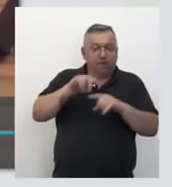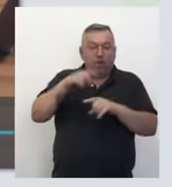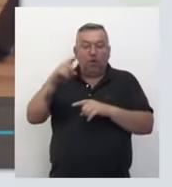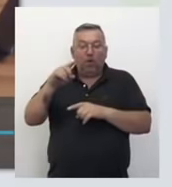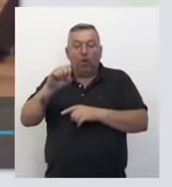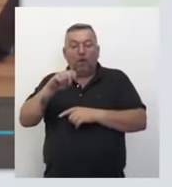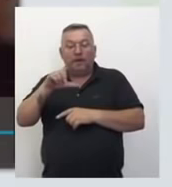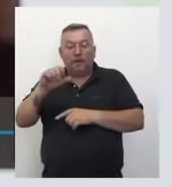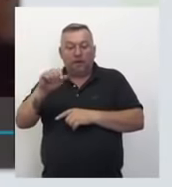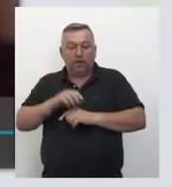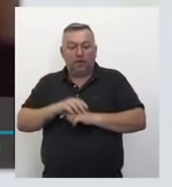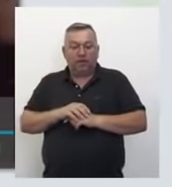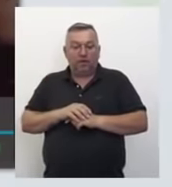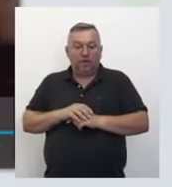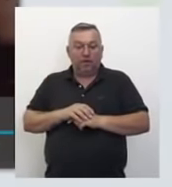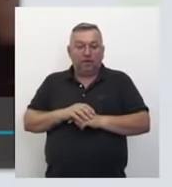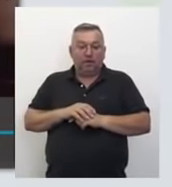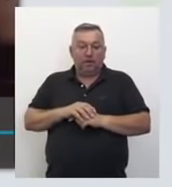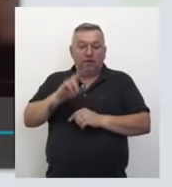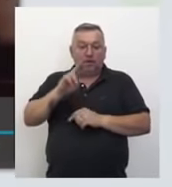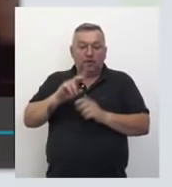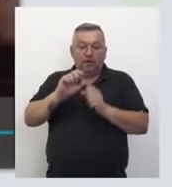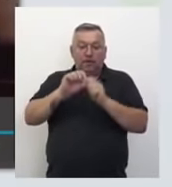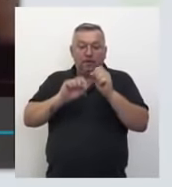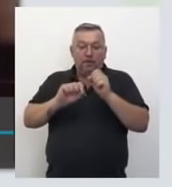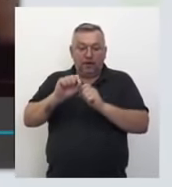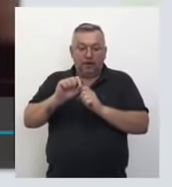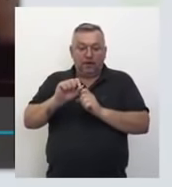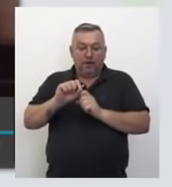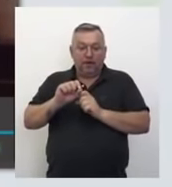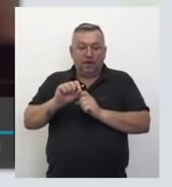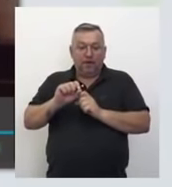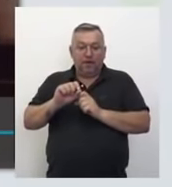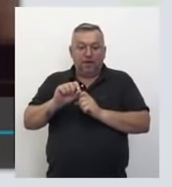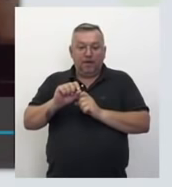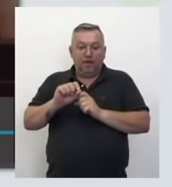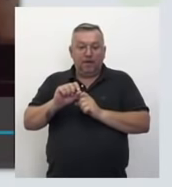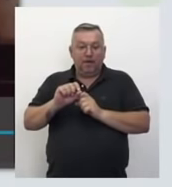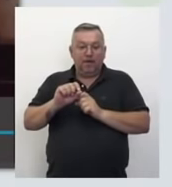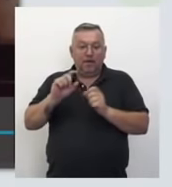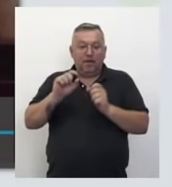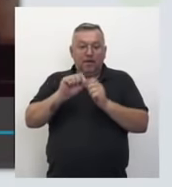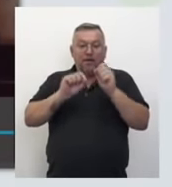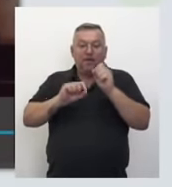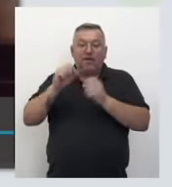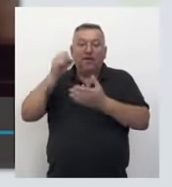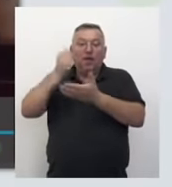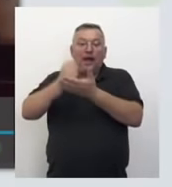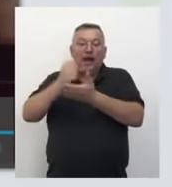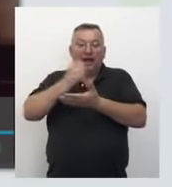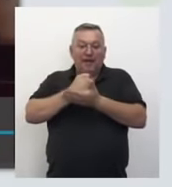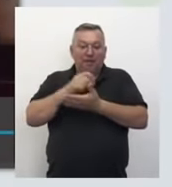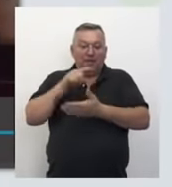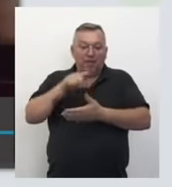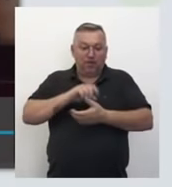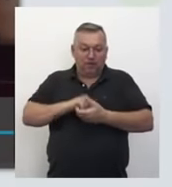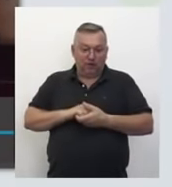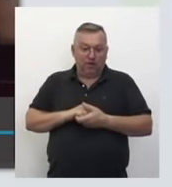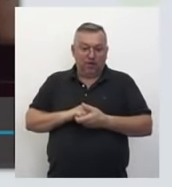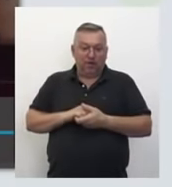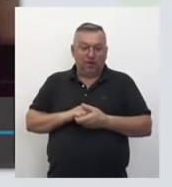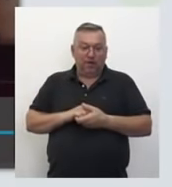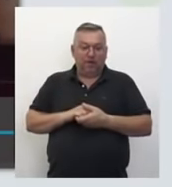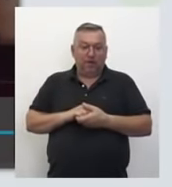tá saindo. E eu vou fazer o seguinte, eu vou simular um carimbo com isso daqui, que é